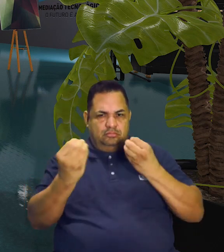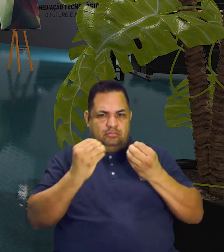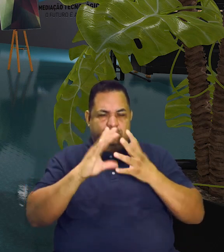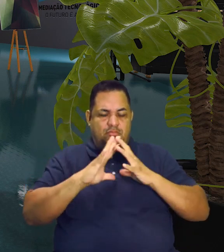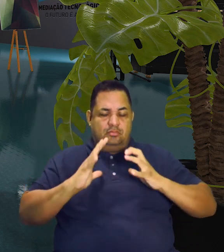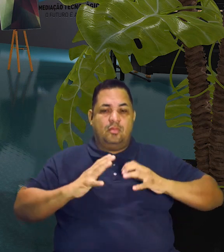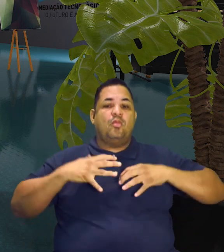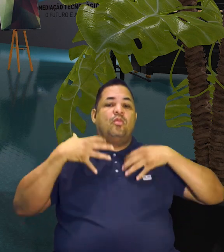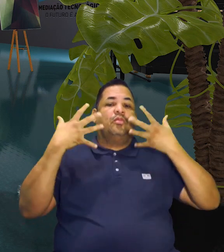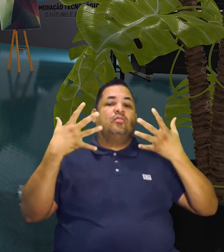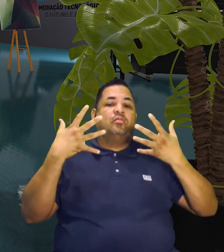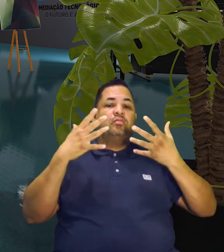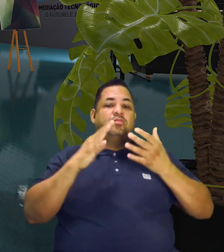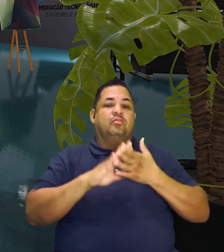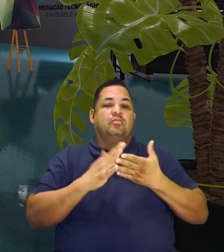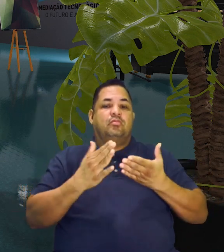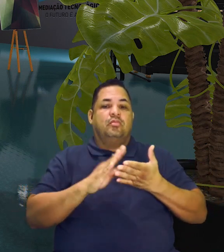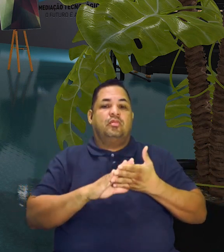as festas